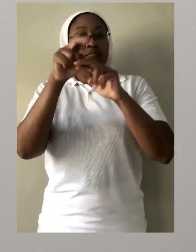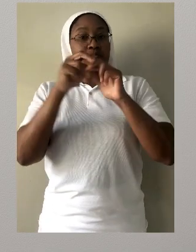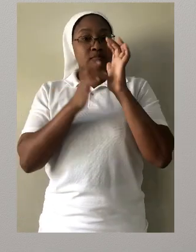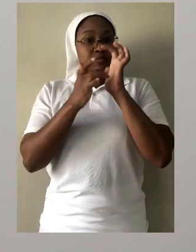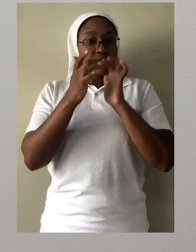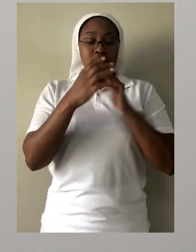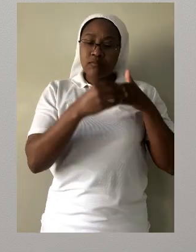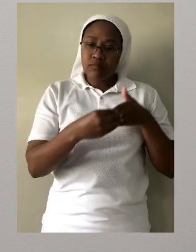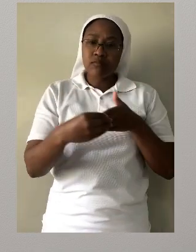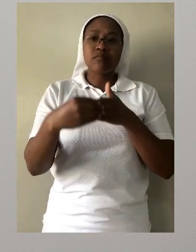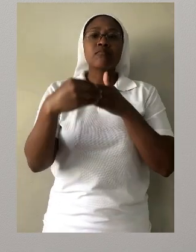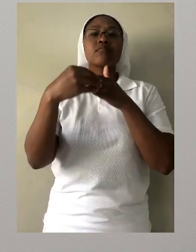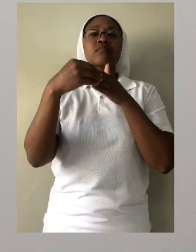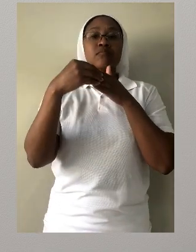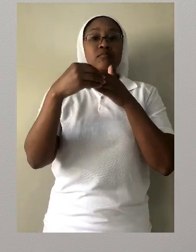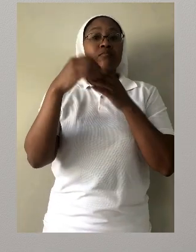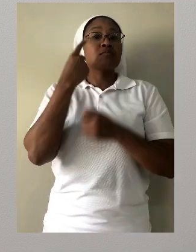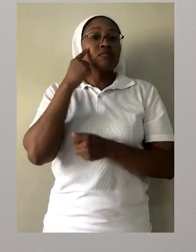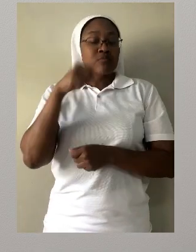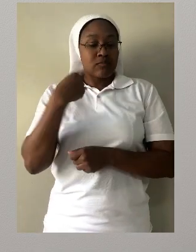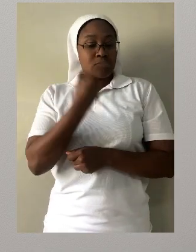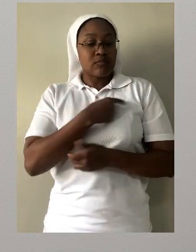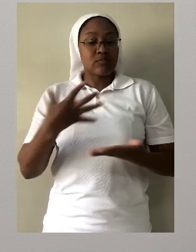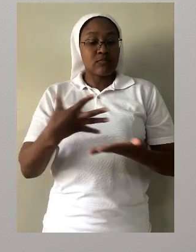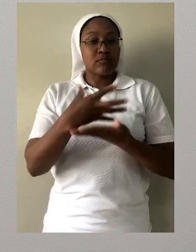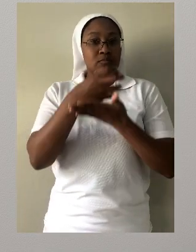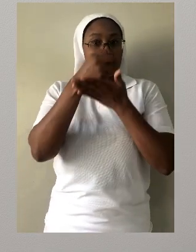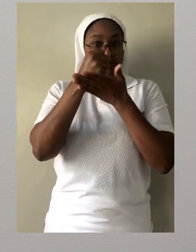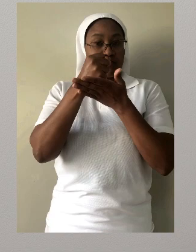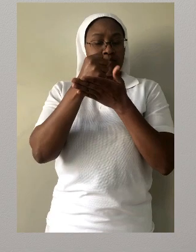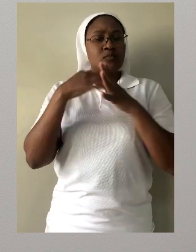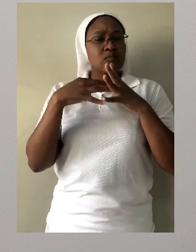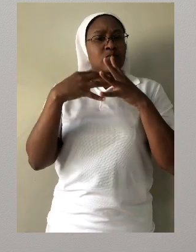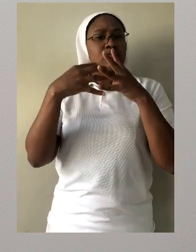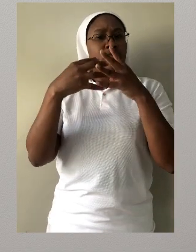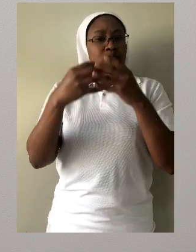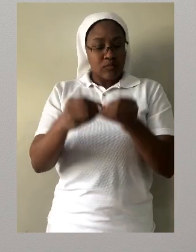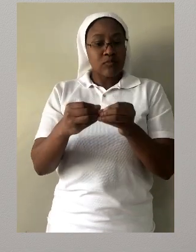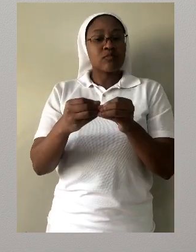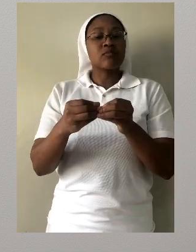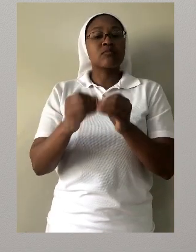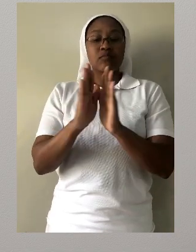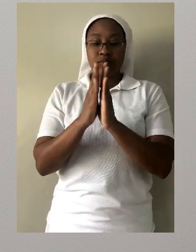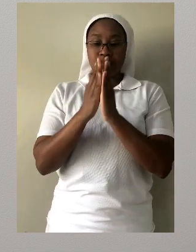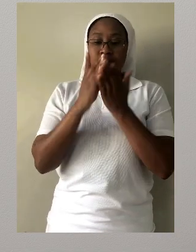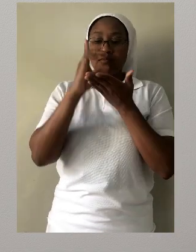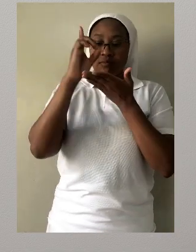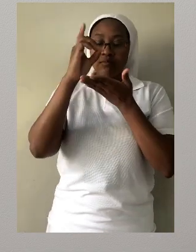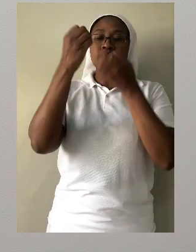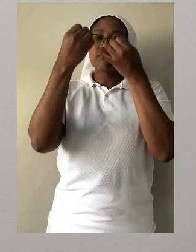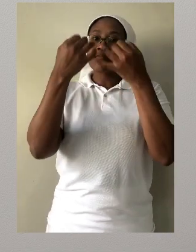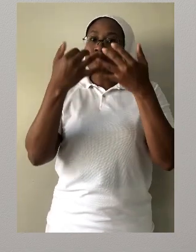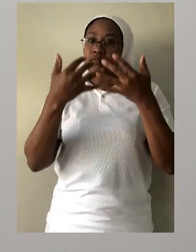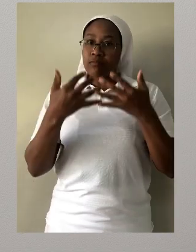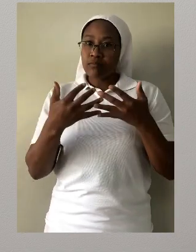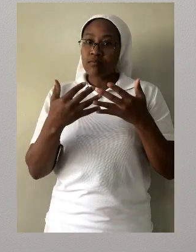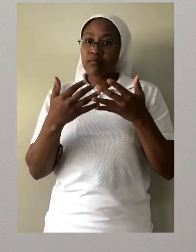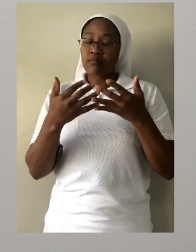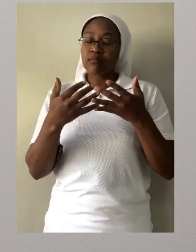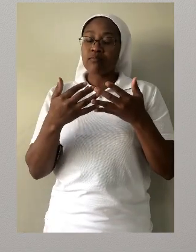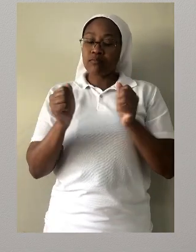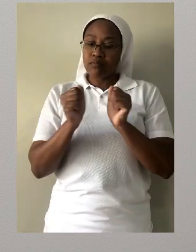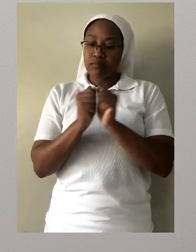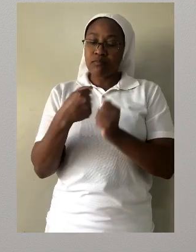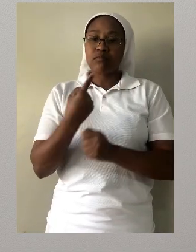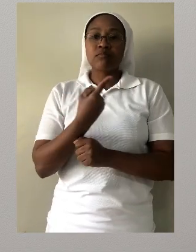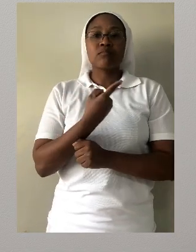Ele, conduzidos até Ele no dia de nossa salvação. Isso tudo está lá na Sagrada Escritura, a Palavra